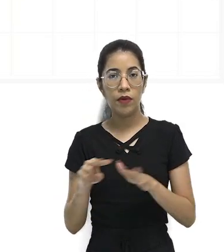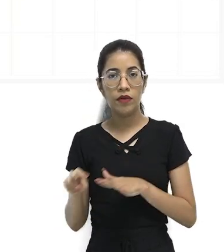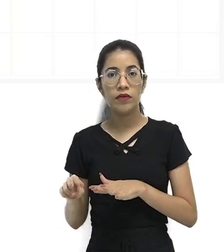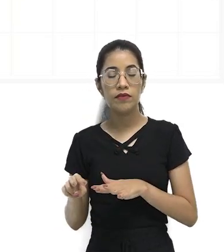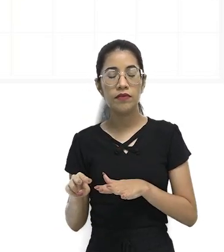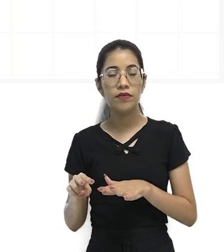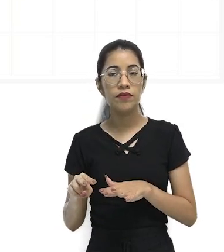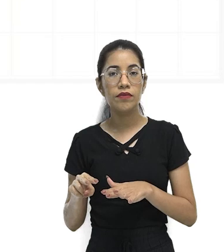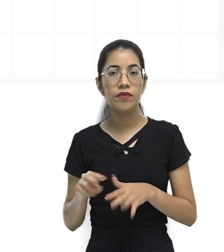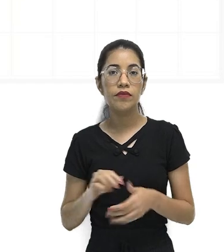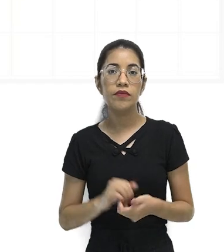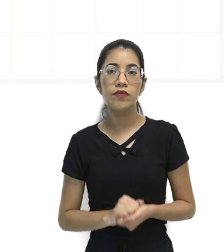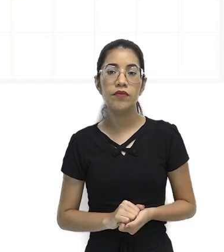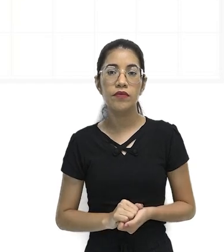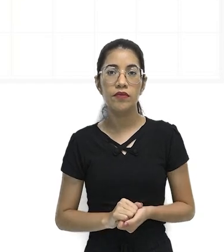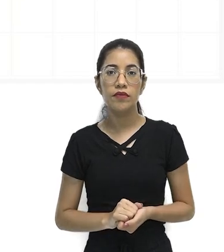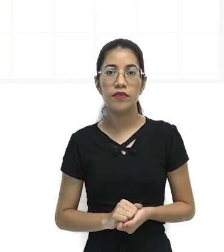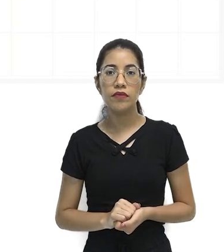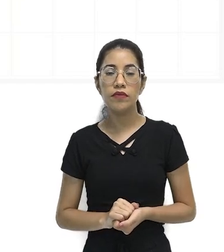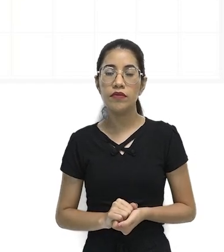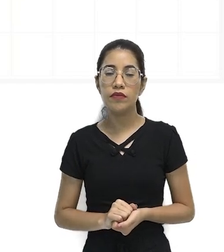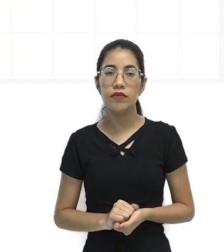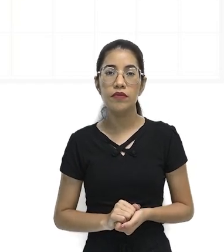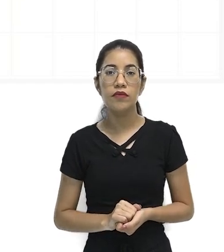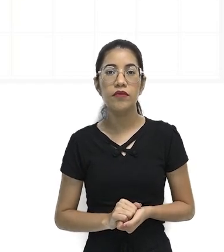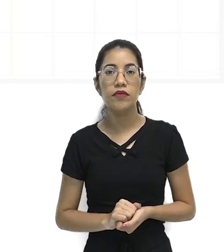Tem não, né? 30 dias cabem...